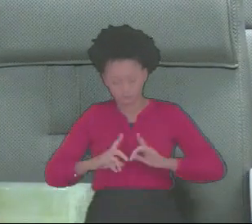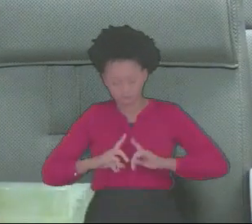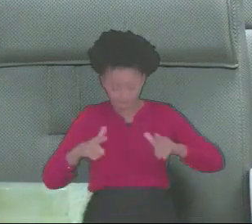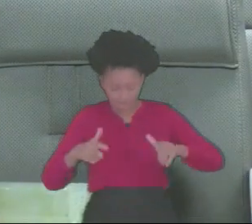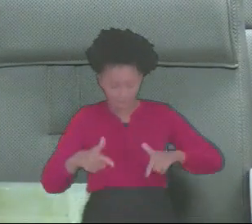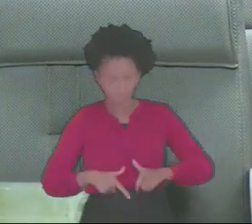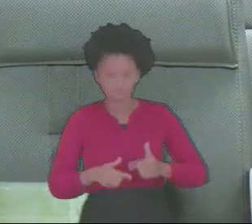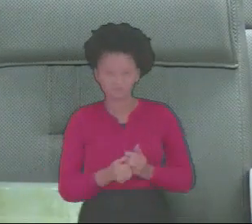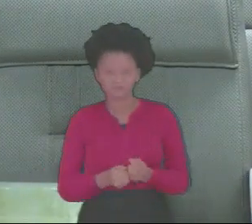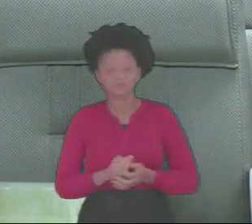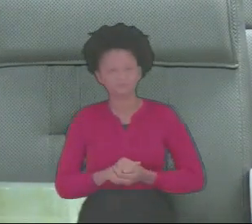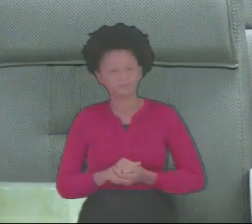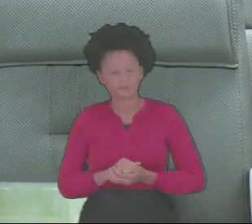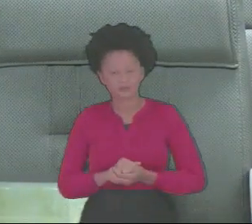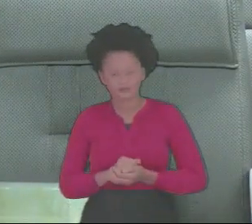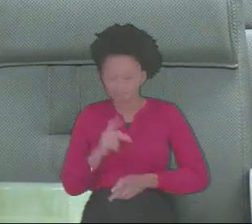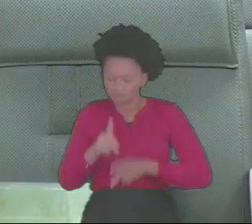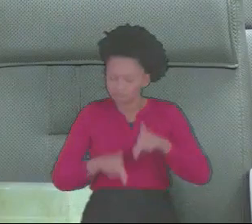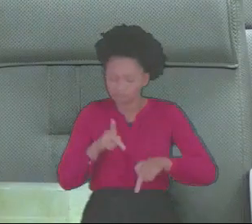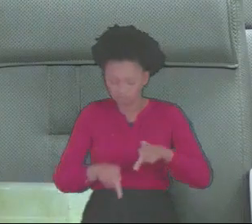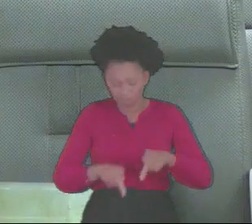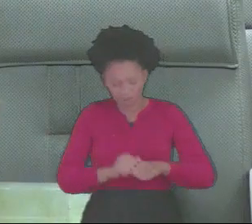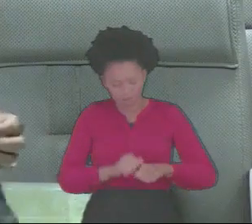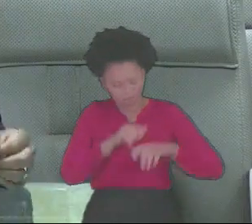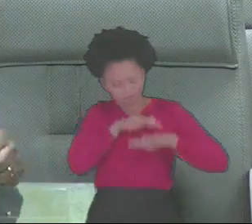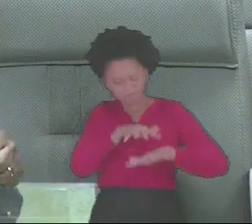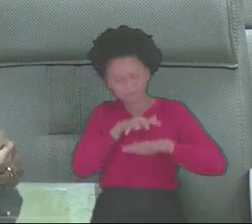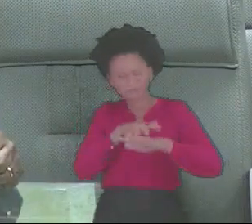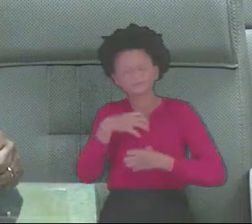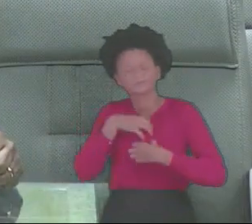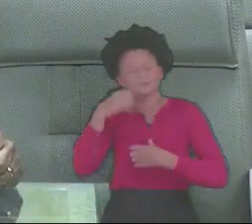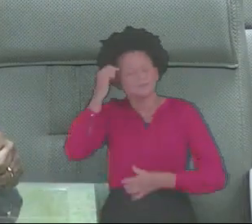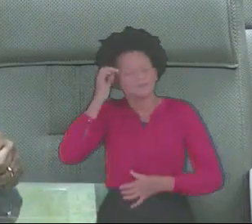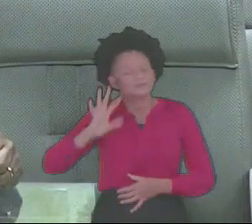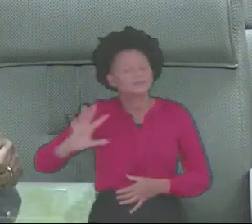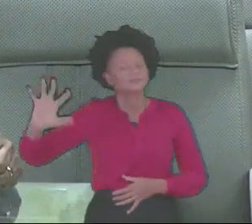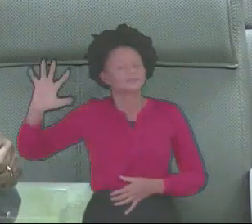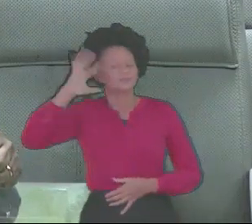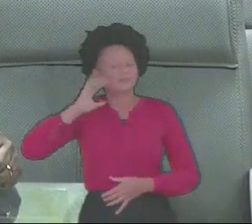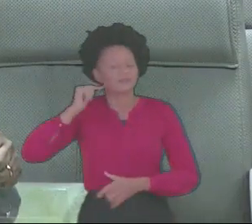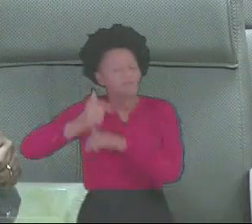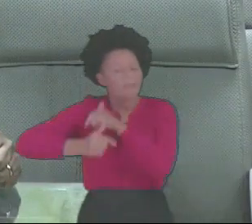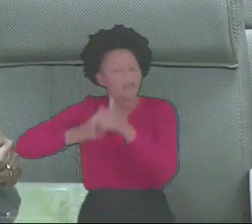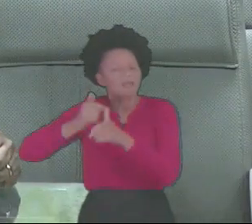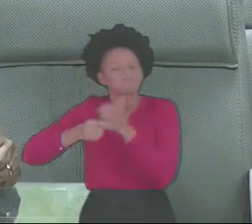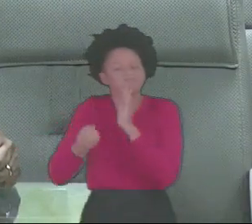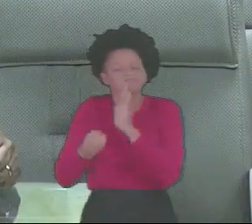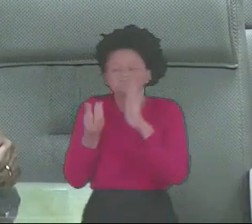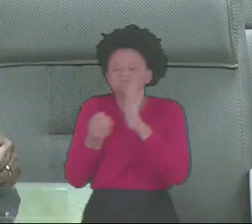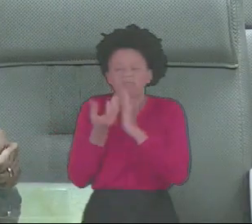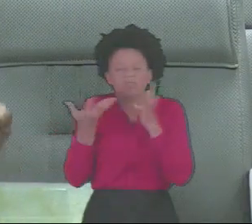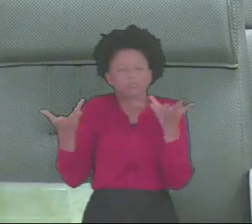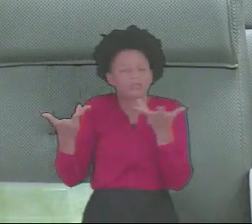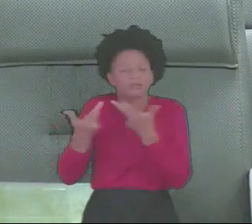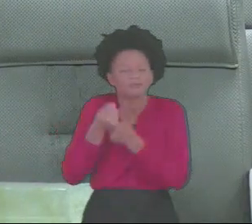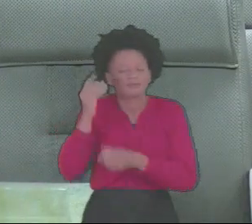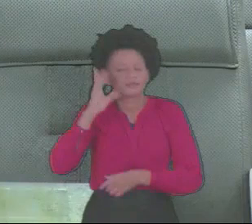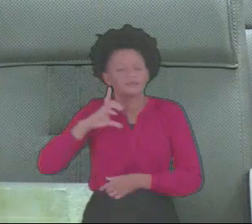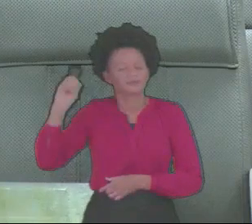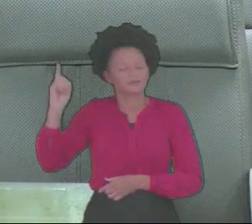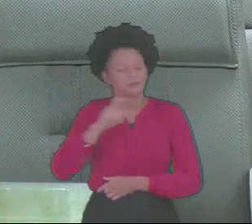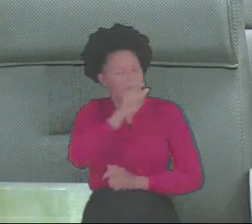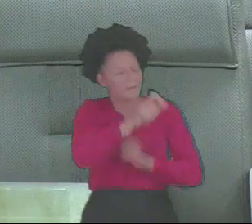trazendo em suas reminiscências imagens vive nas da obra de Deus este povo é